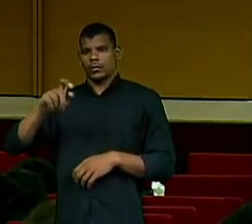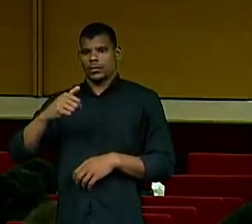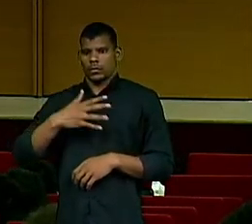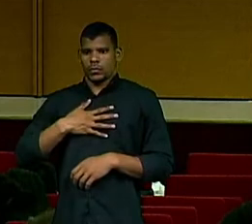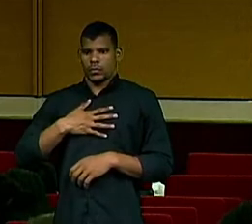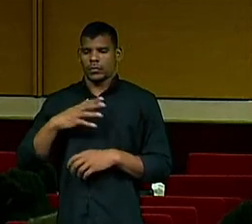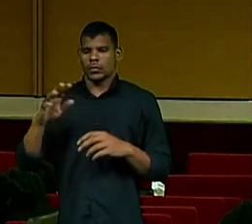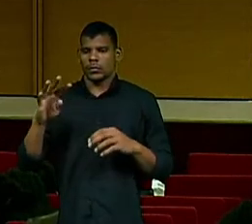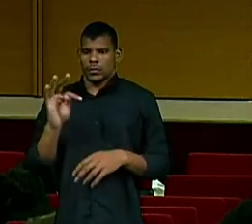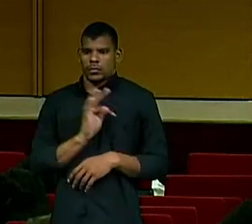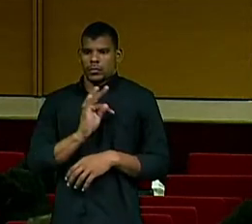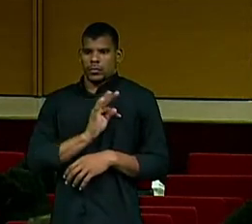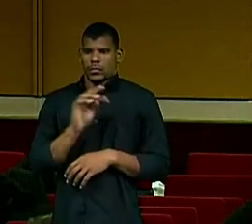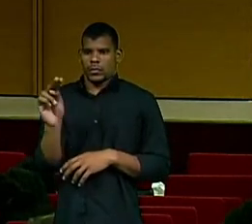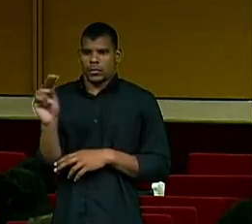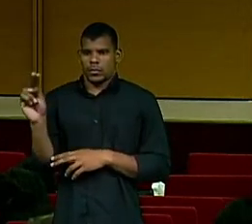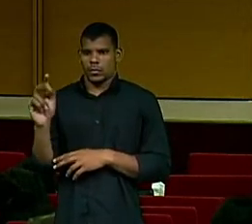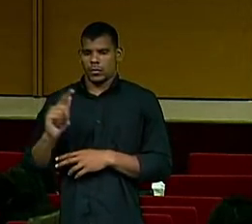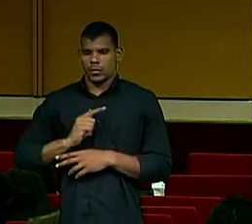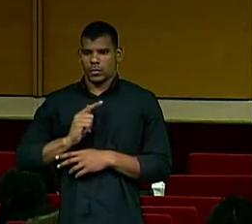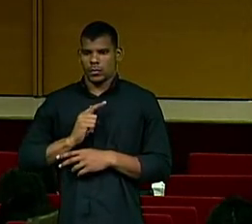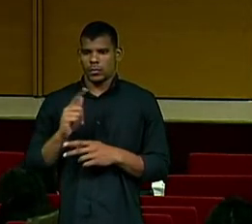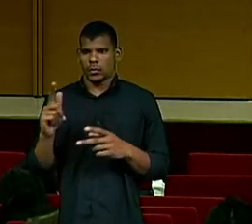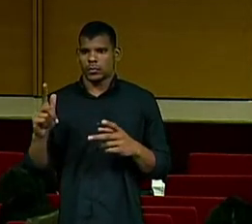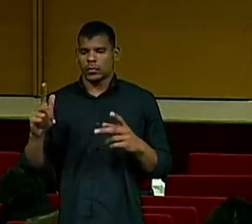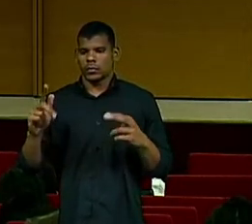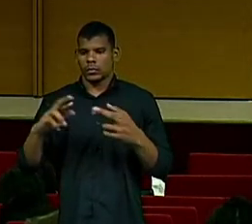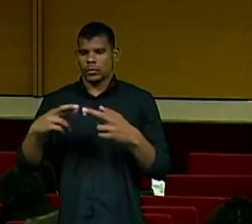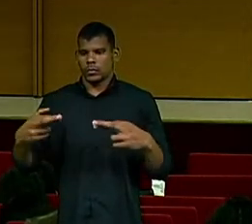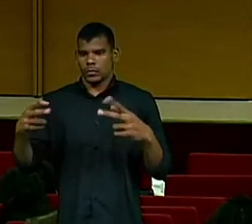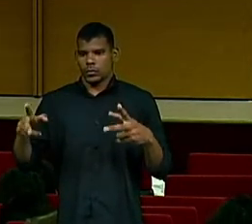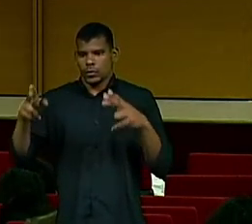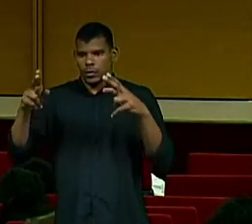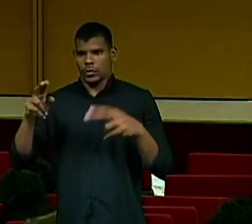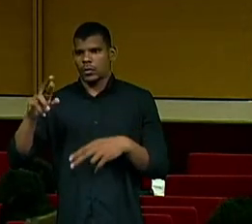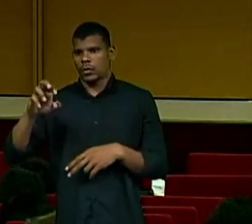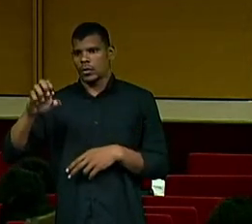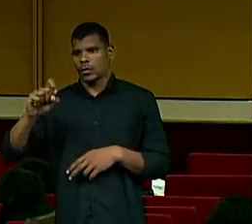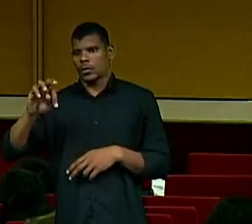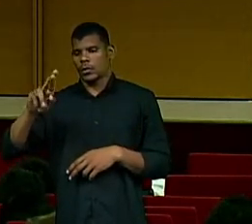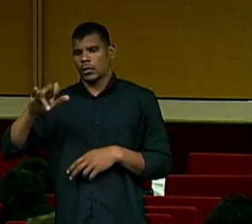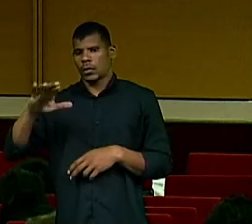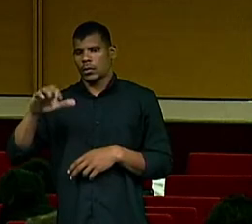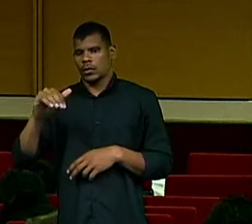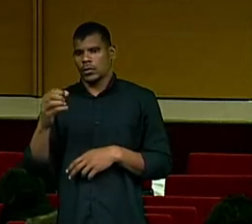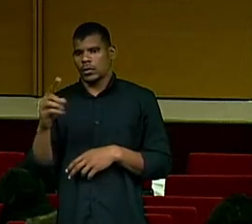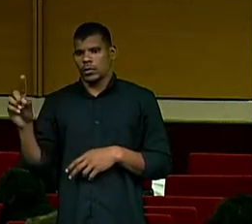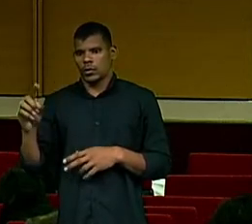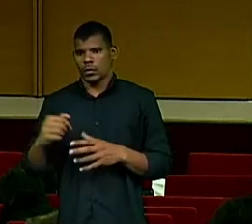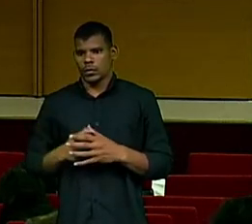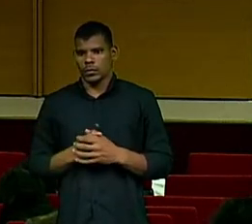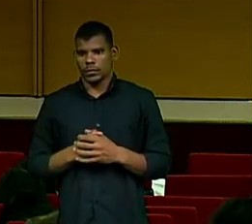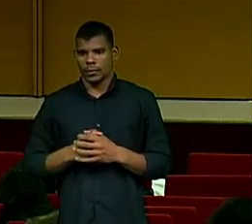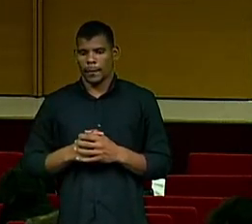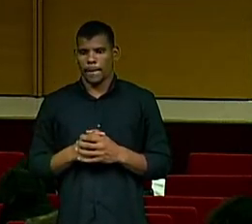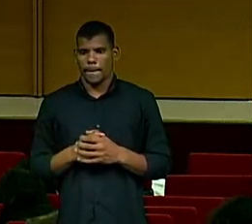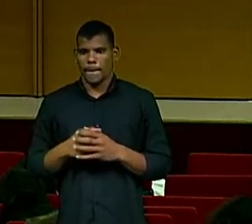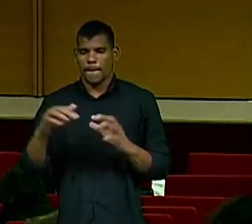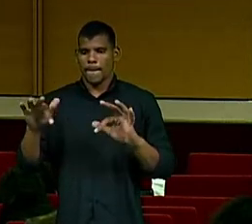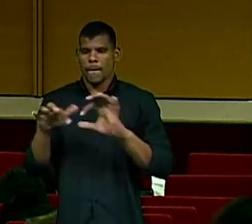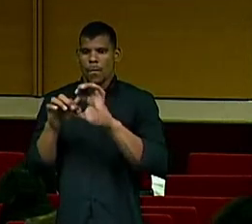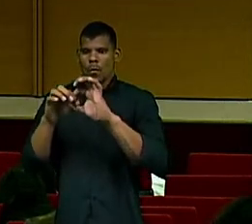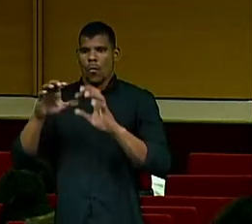técnicos quem é a tesoura microscópica enzima de restrição Quem É Que Cola os DNA